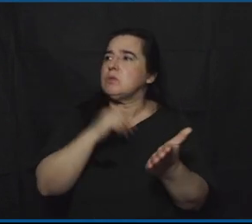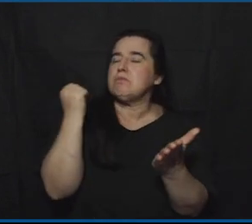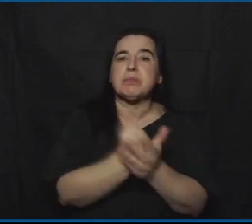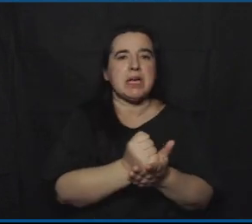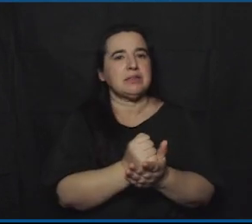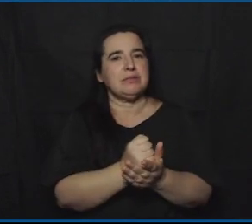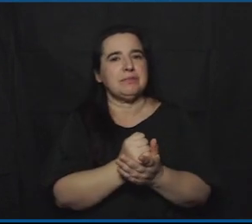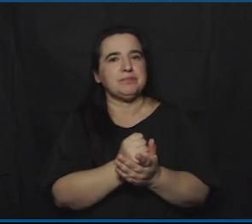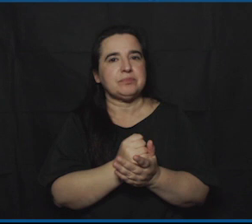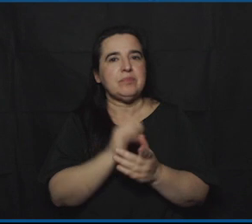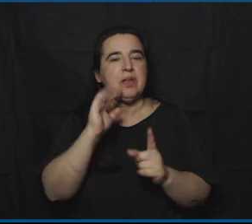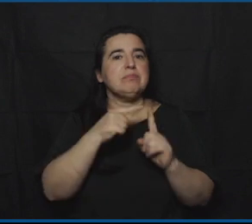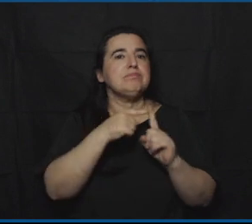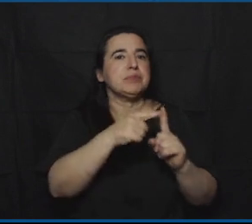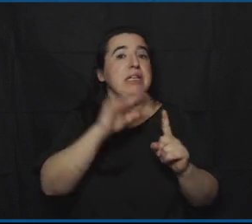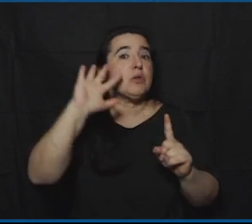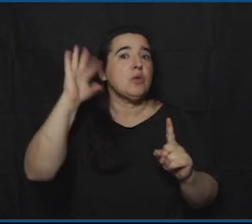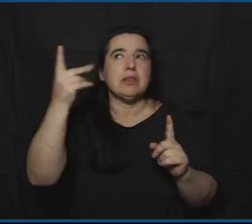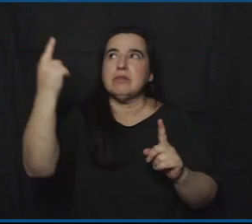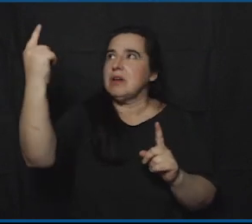estão, quando regressar à Terra e então